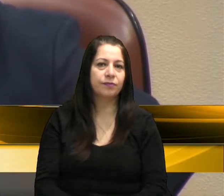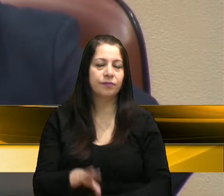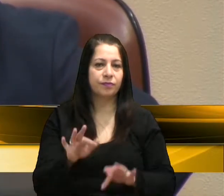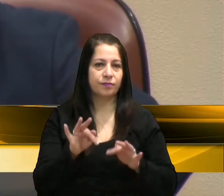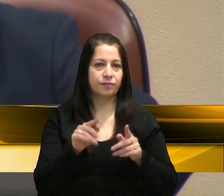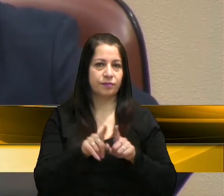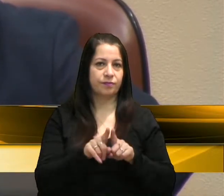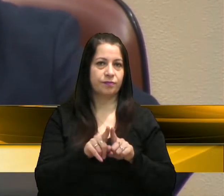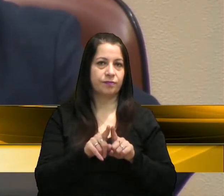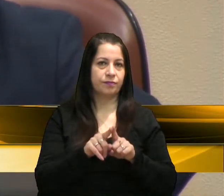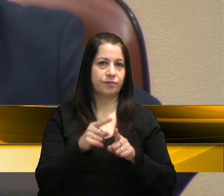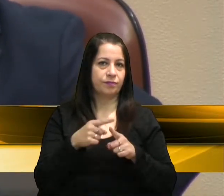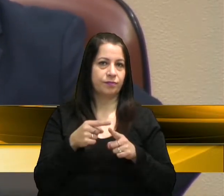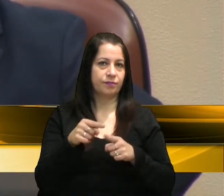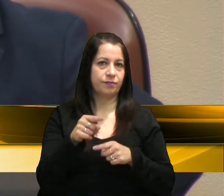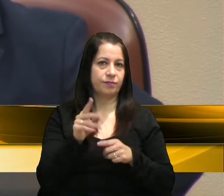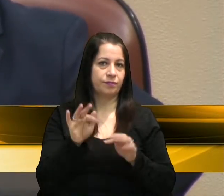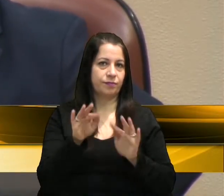Encerrada a votação.